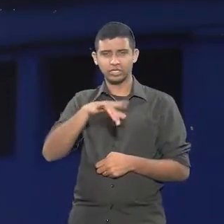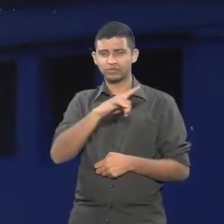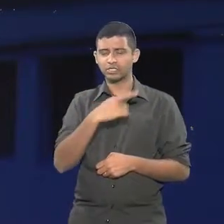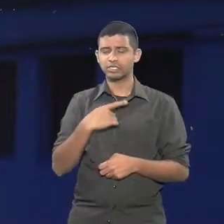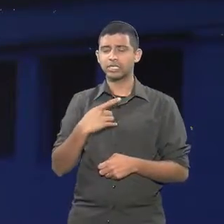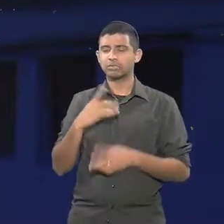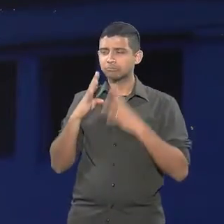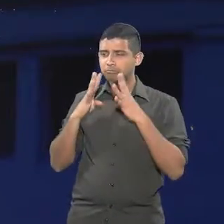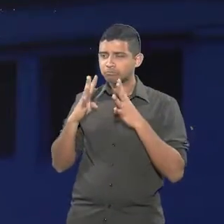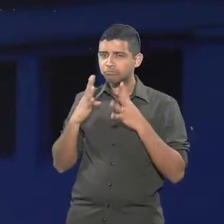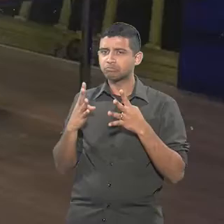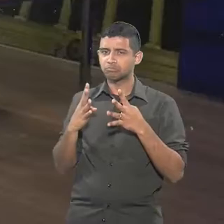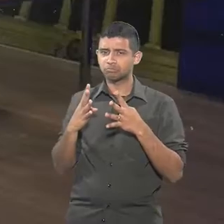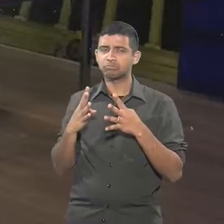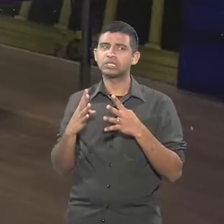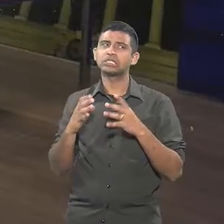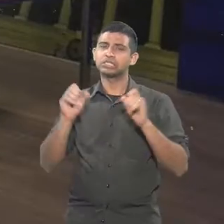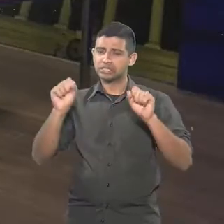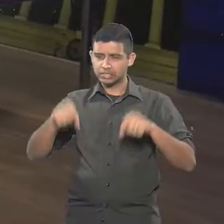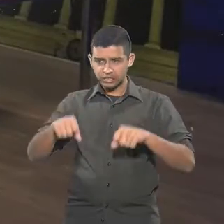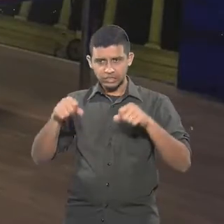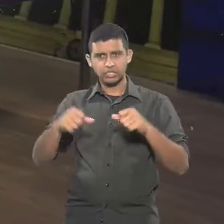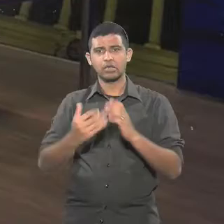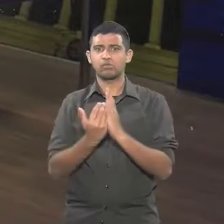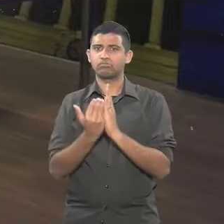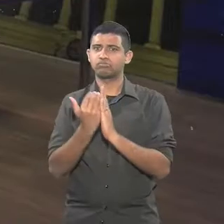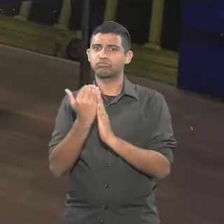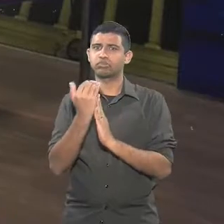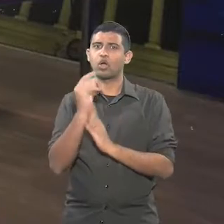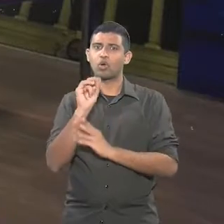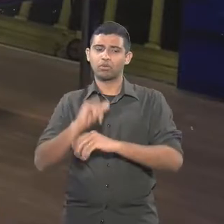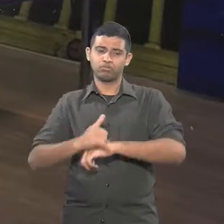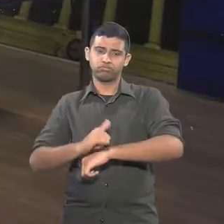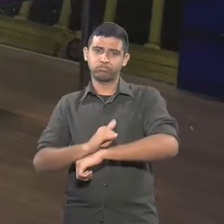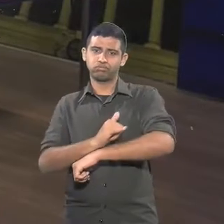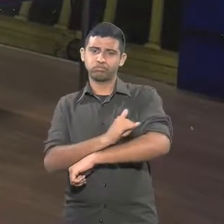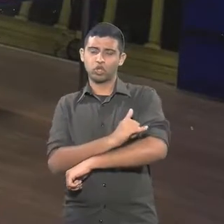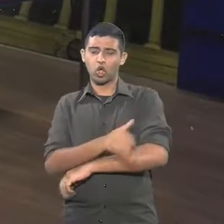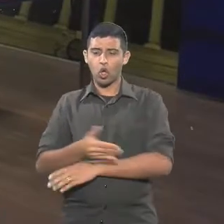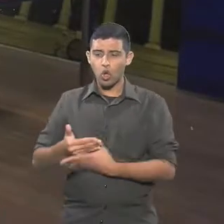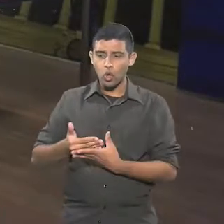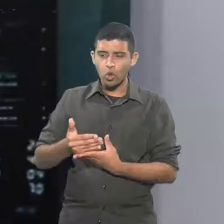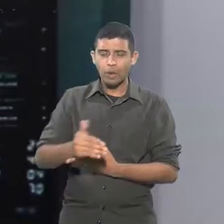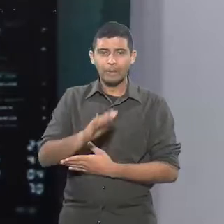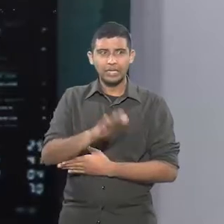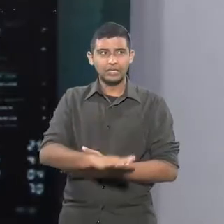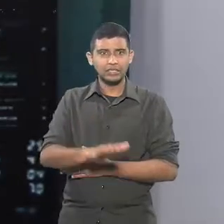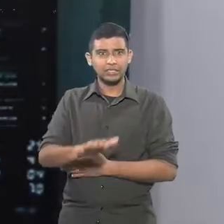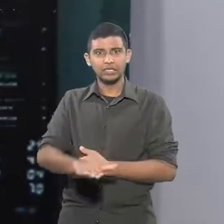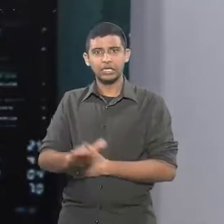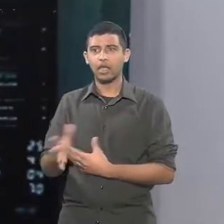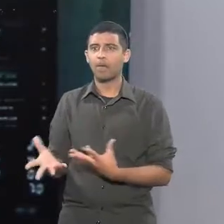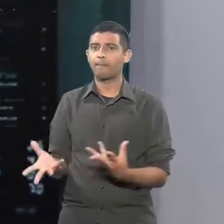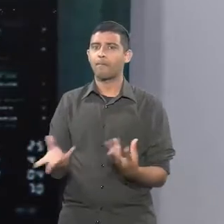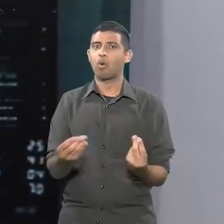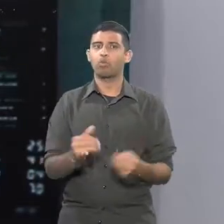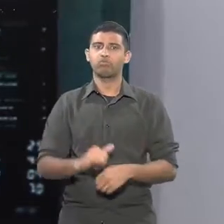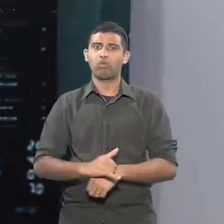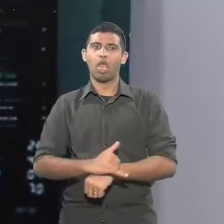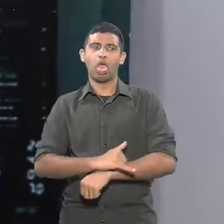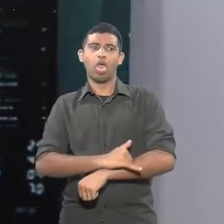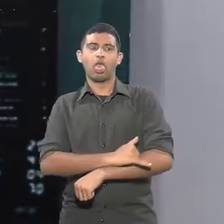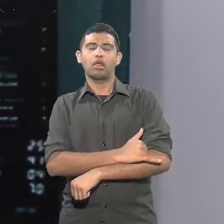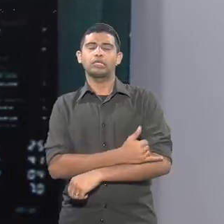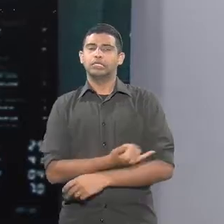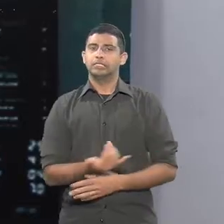aumento? Sim, a obesidade vem aumentando muito e o pior é que é desde a infância, né? Crianças obesas.